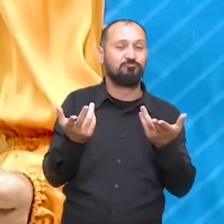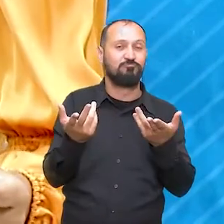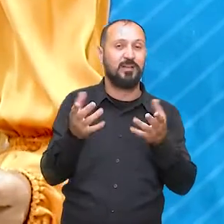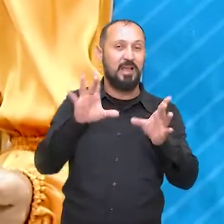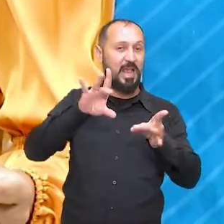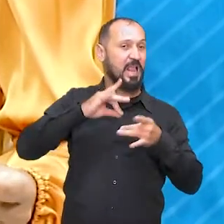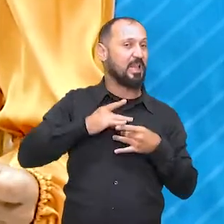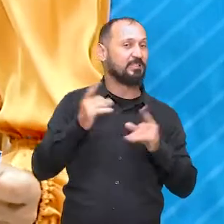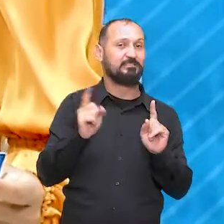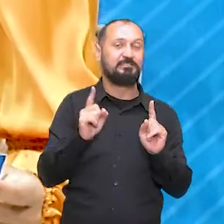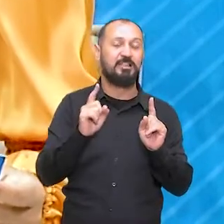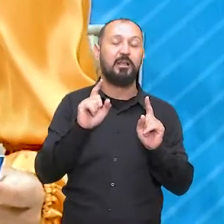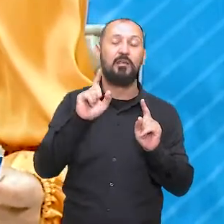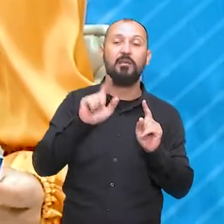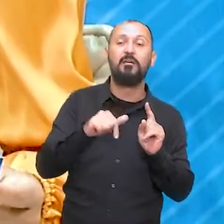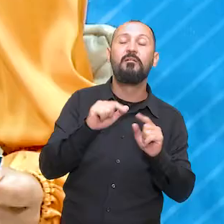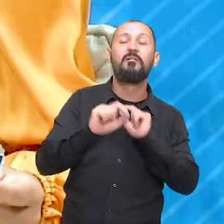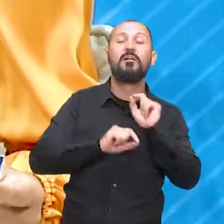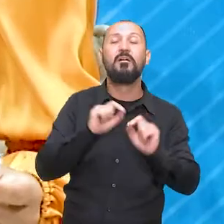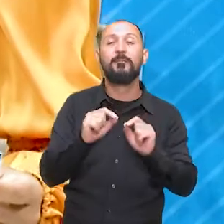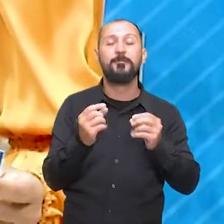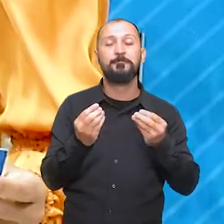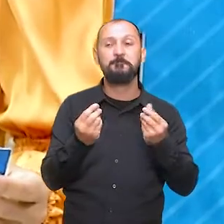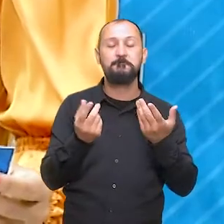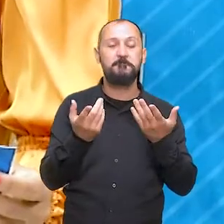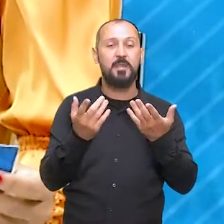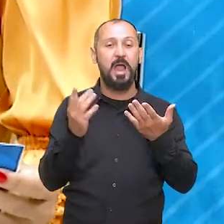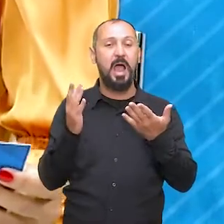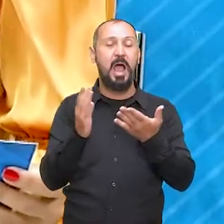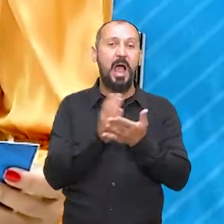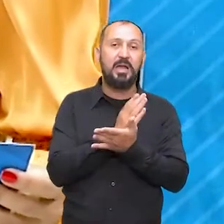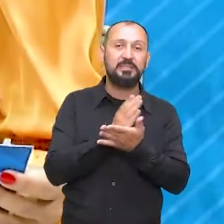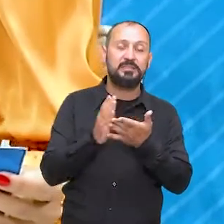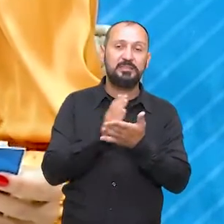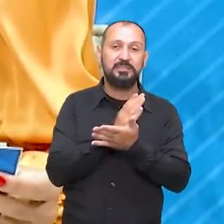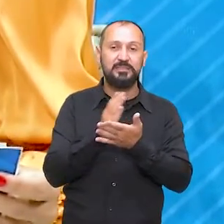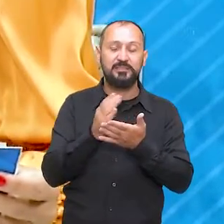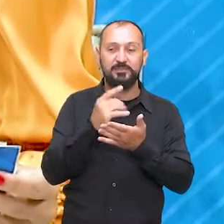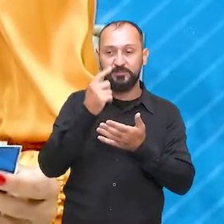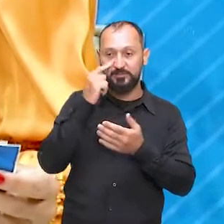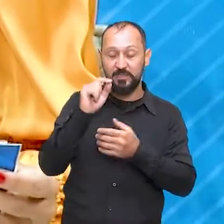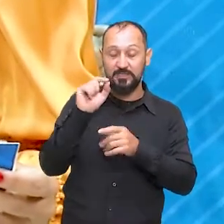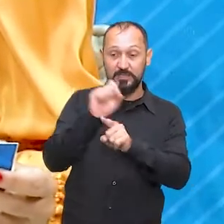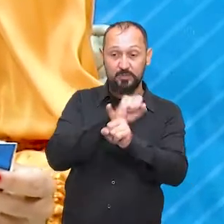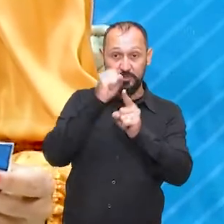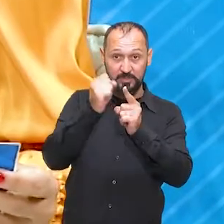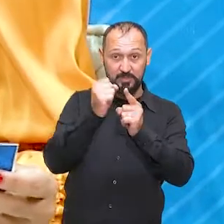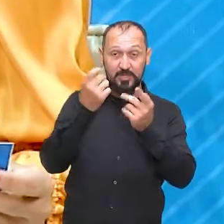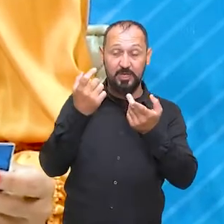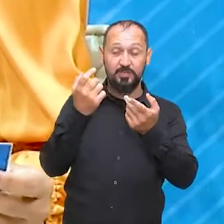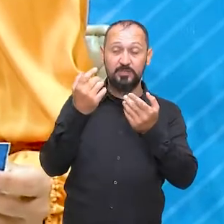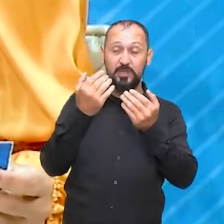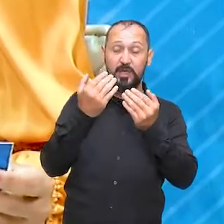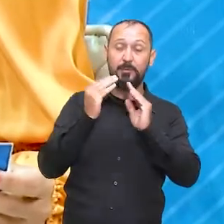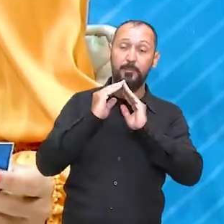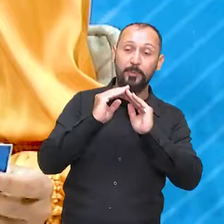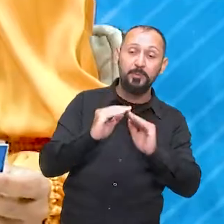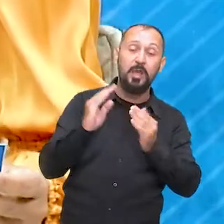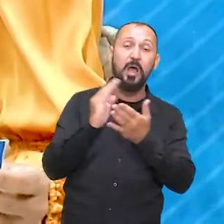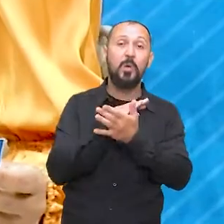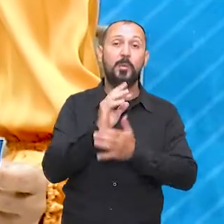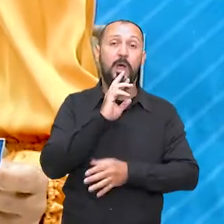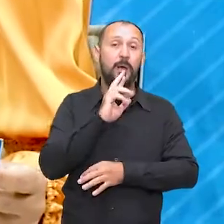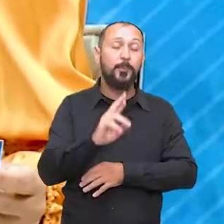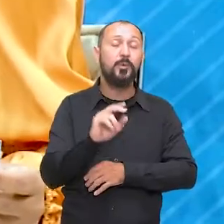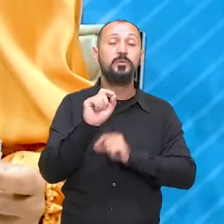Daniel? O que a gente faz ali é, muitas vezes, ouvir a sociedade,